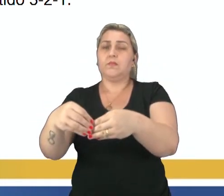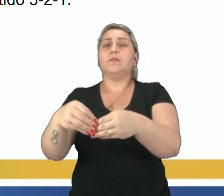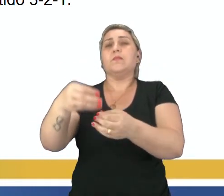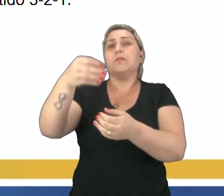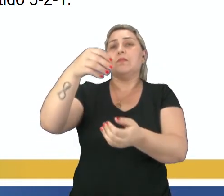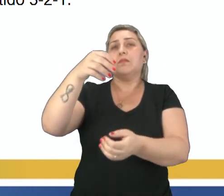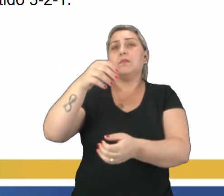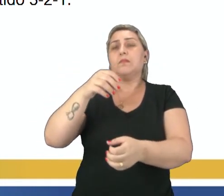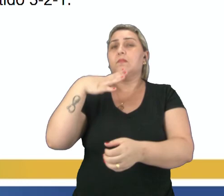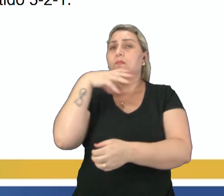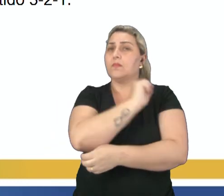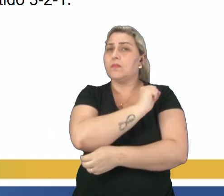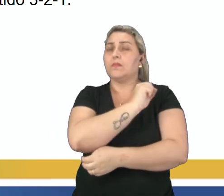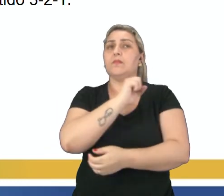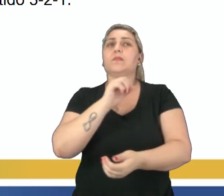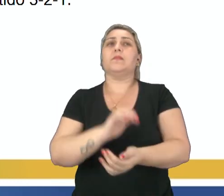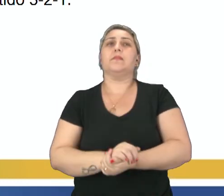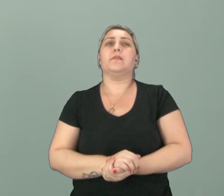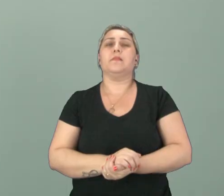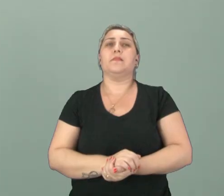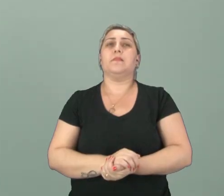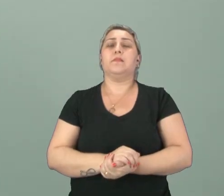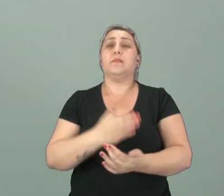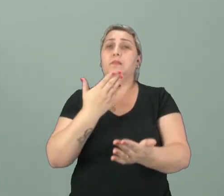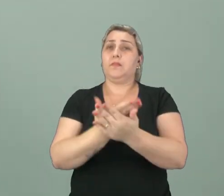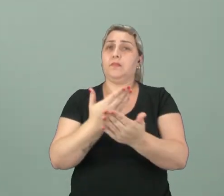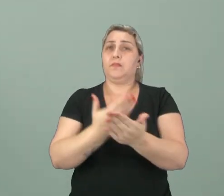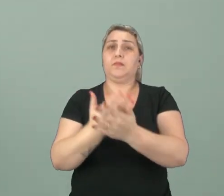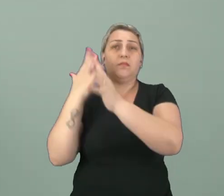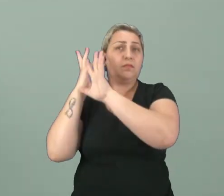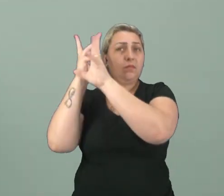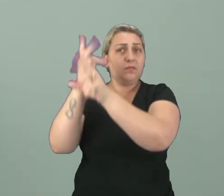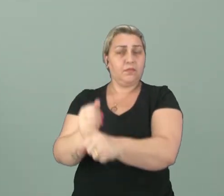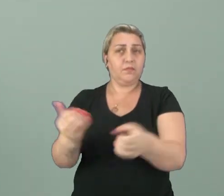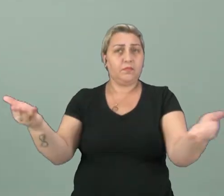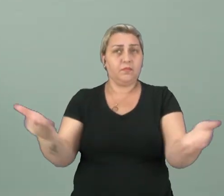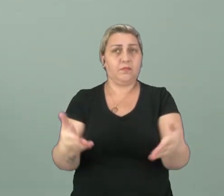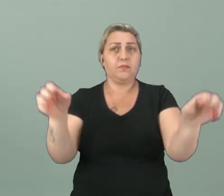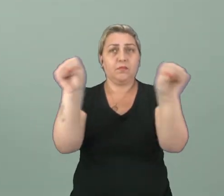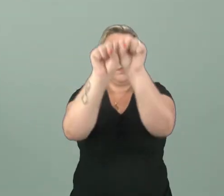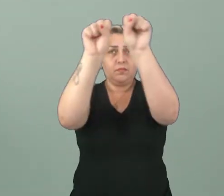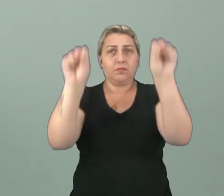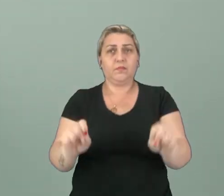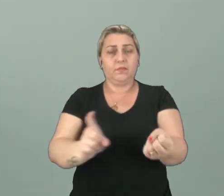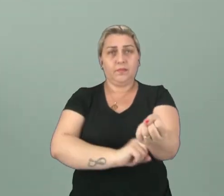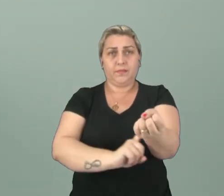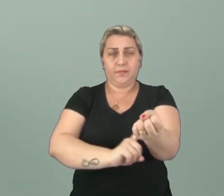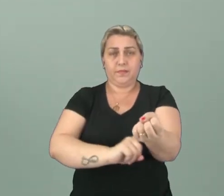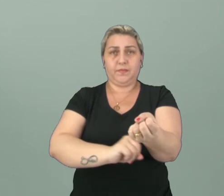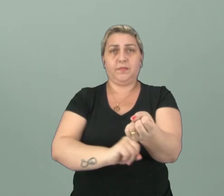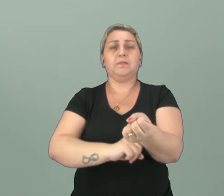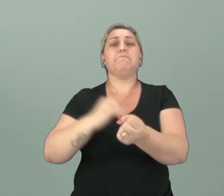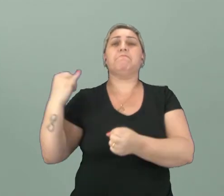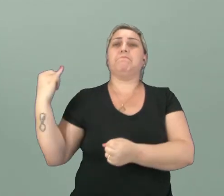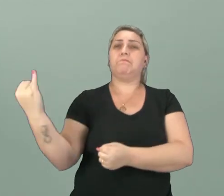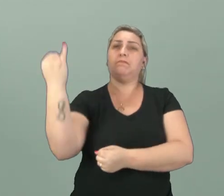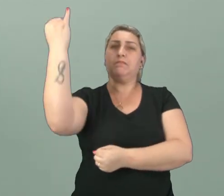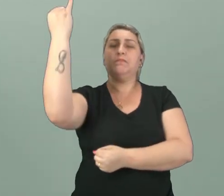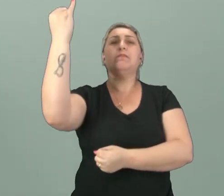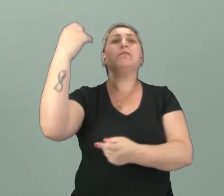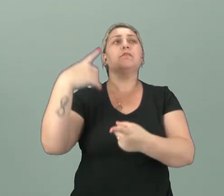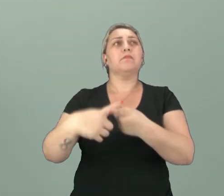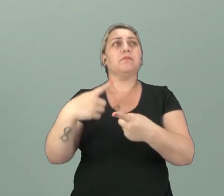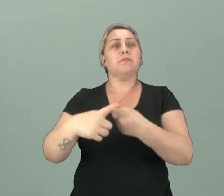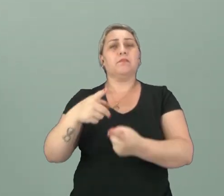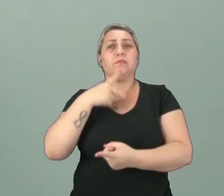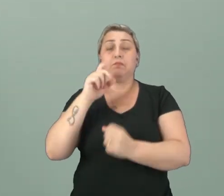Nós teríamos que identificar o número 1, 2 e 3 no caso. Qual dessas alternativas é a única correta? Na letra A diz assim,